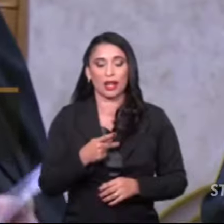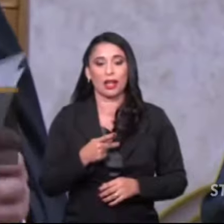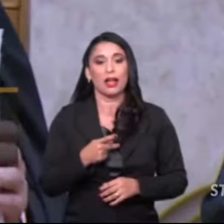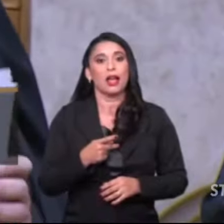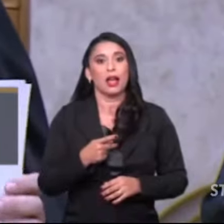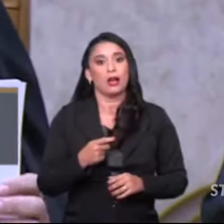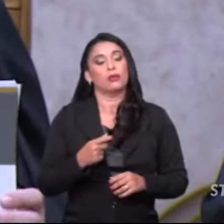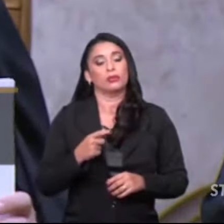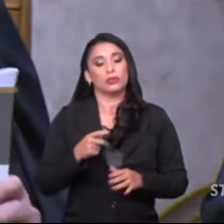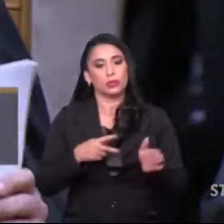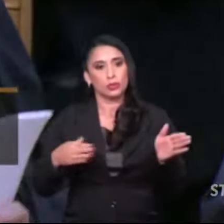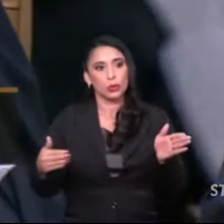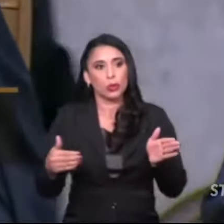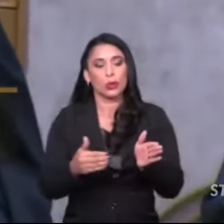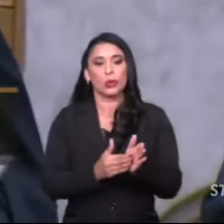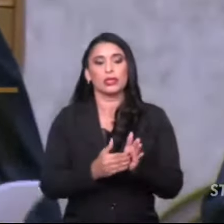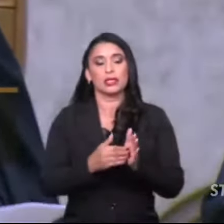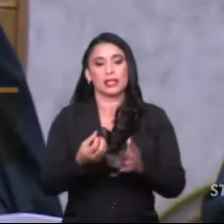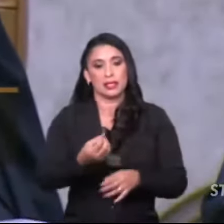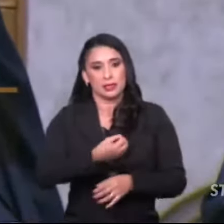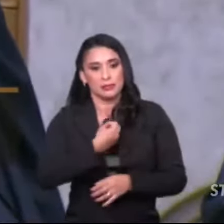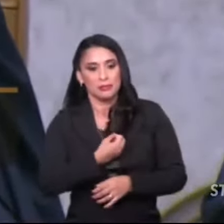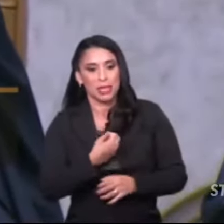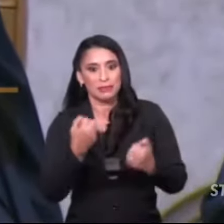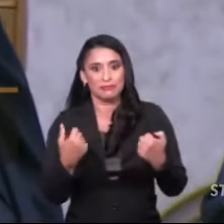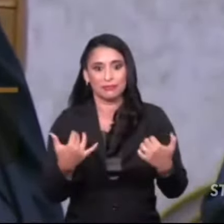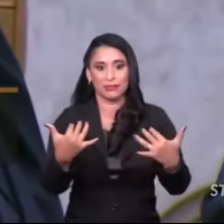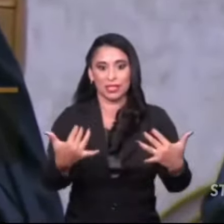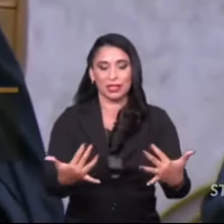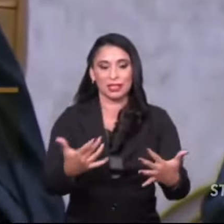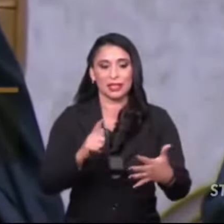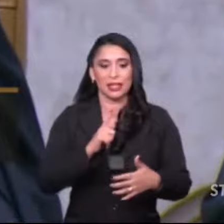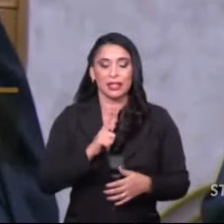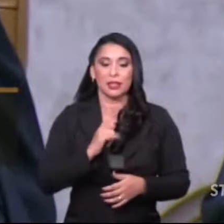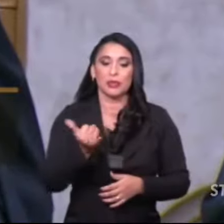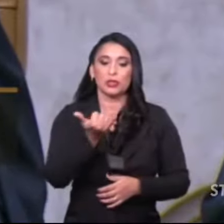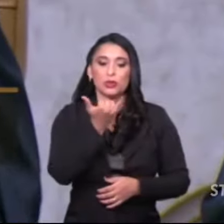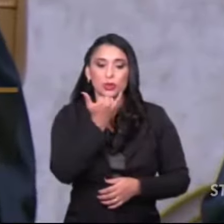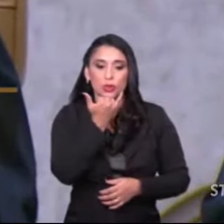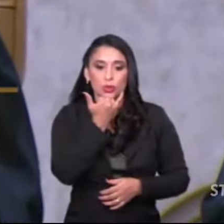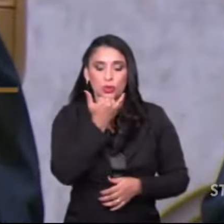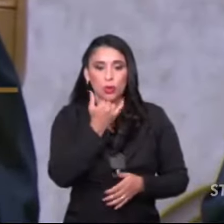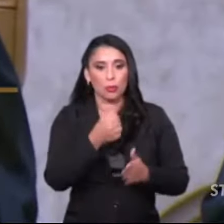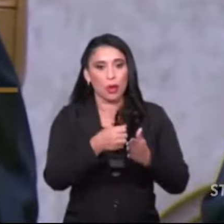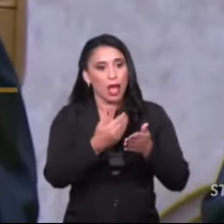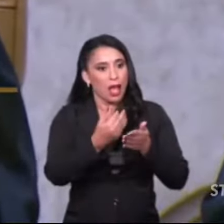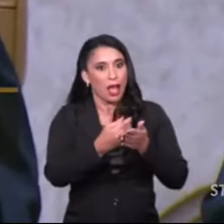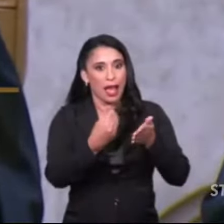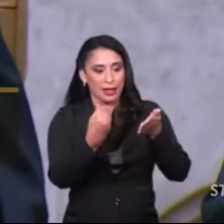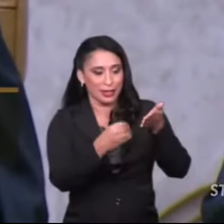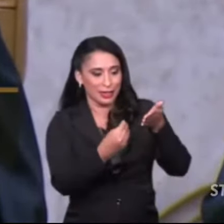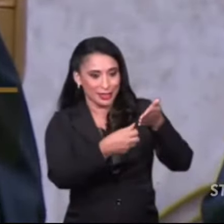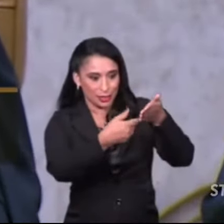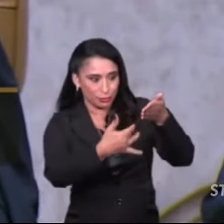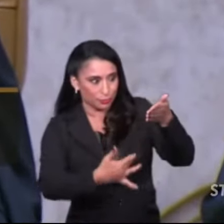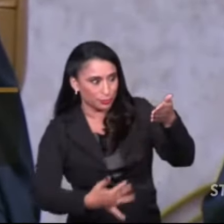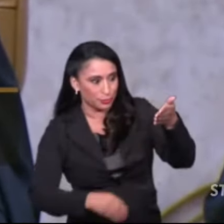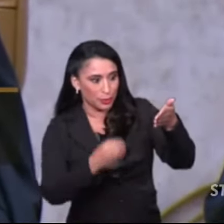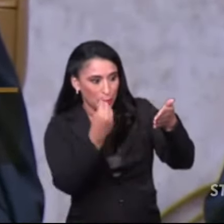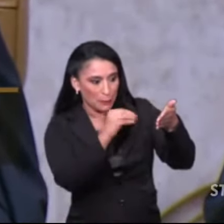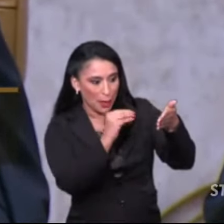presença e peço desculpas pela extensão da lista, que não para de aumentar, como